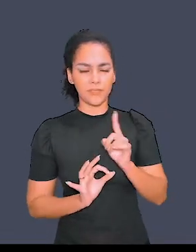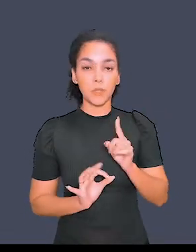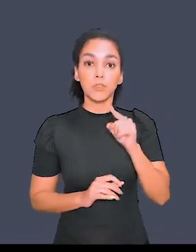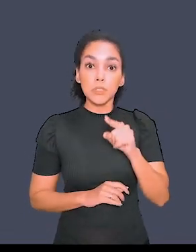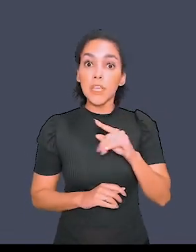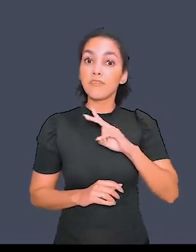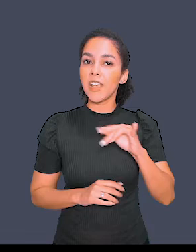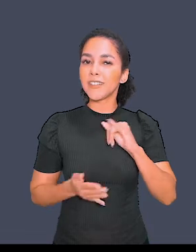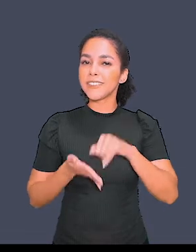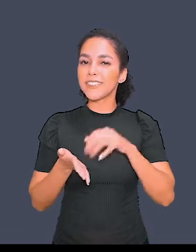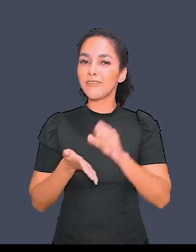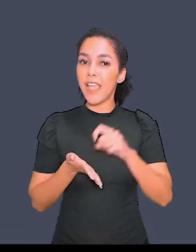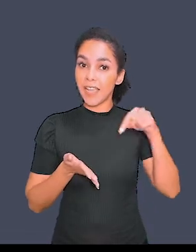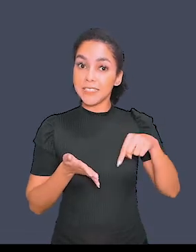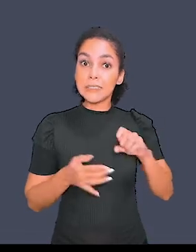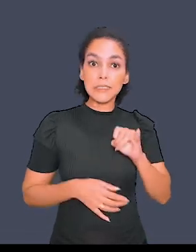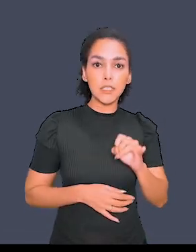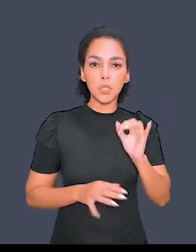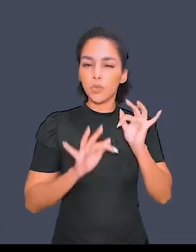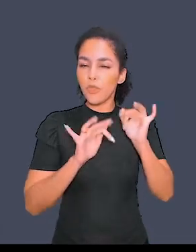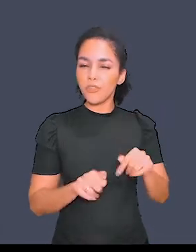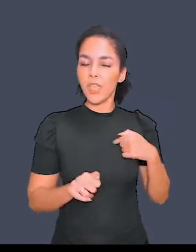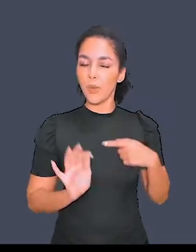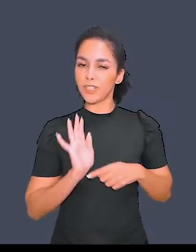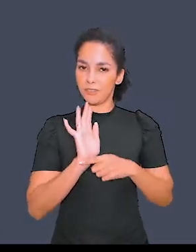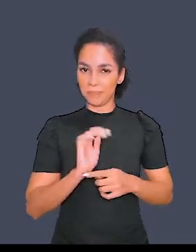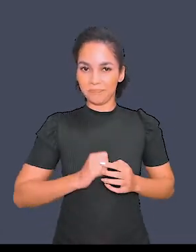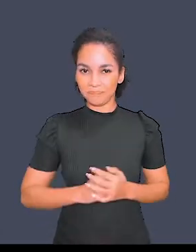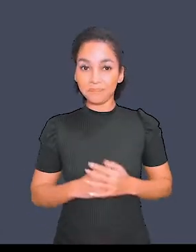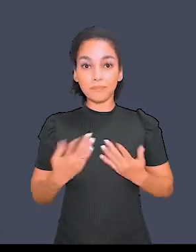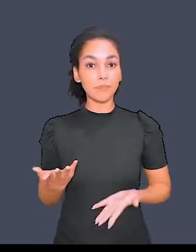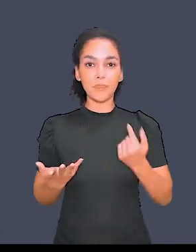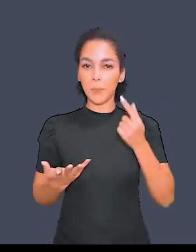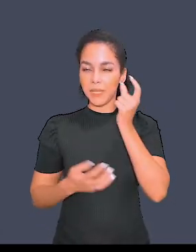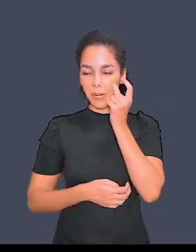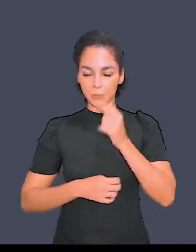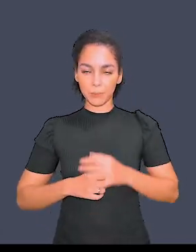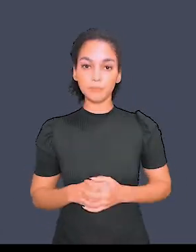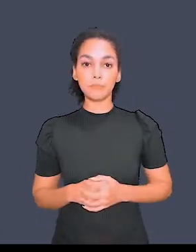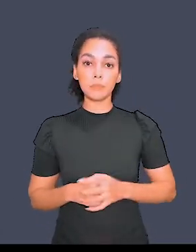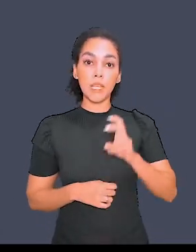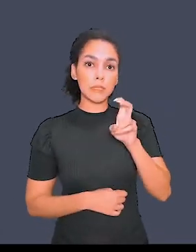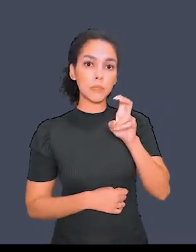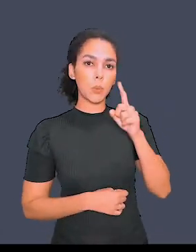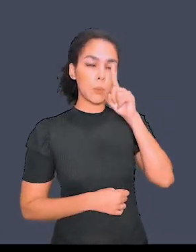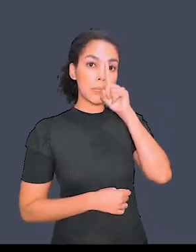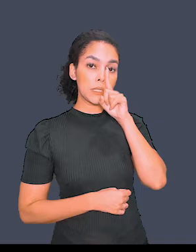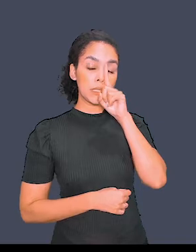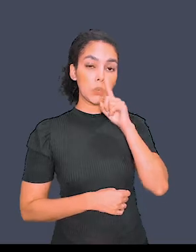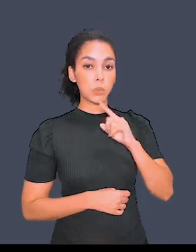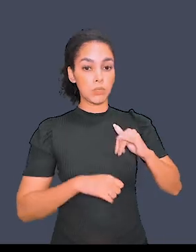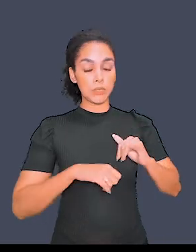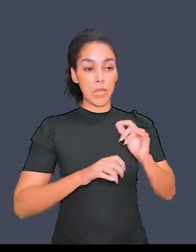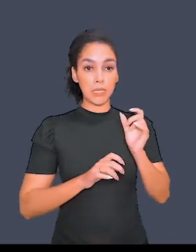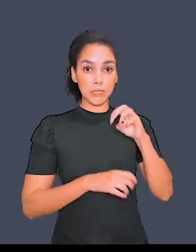nosso canal somente lá no final desse vídeo, se de fato eu te ajudar. Agora vamos para o que interessa aqui, pessoal. 5 grandes riscos das